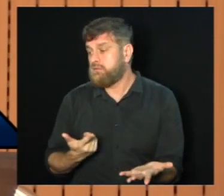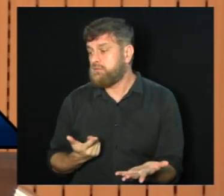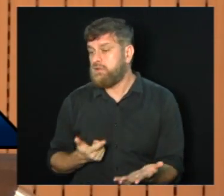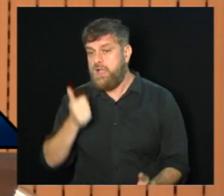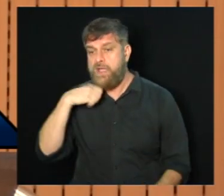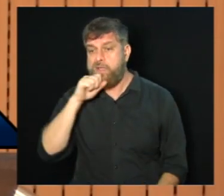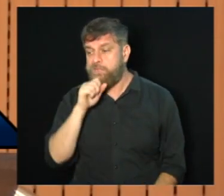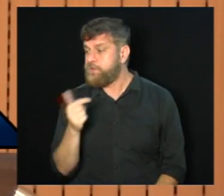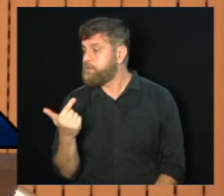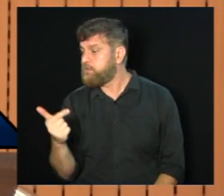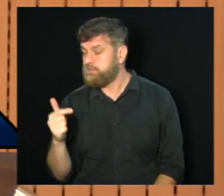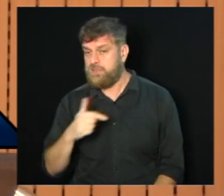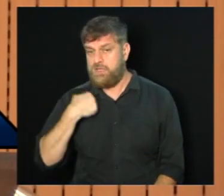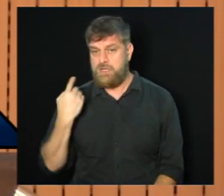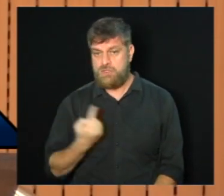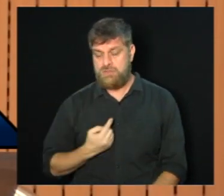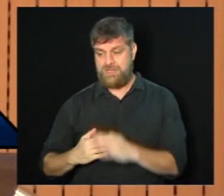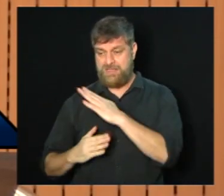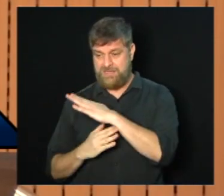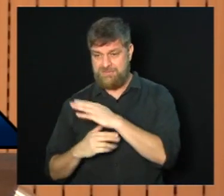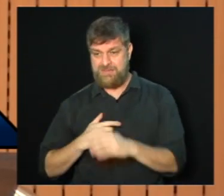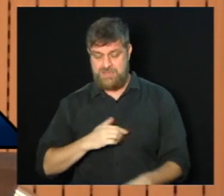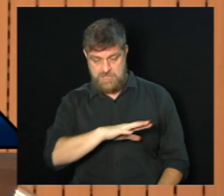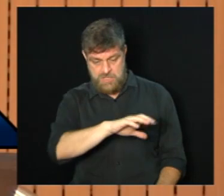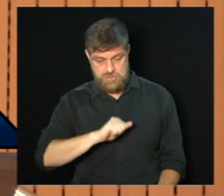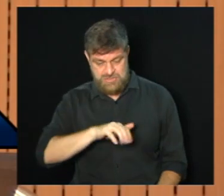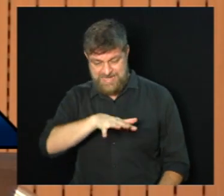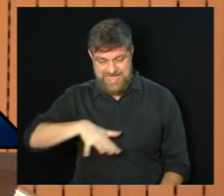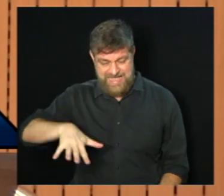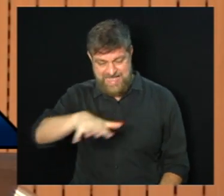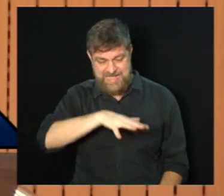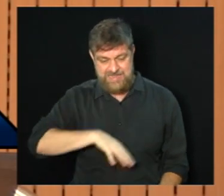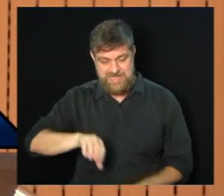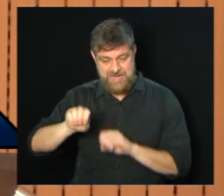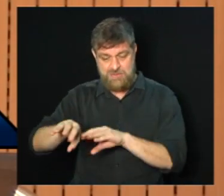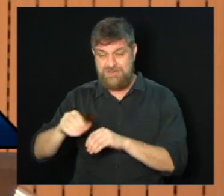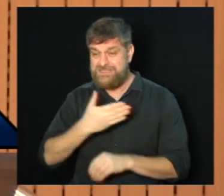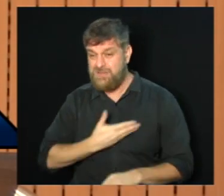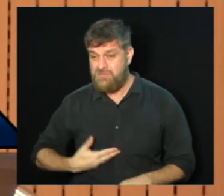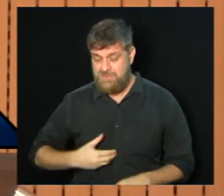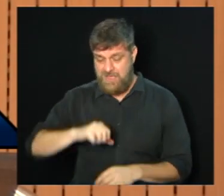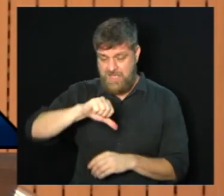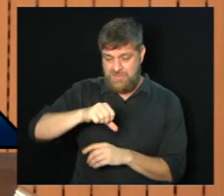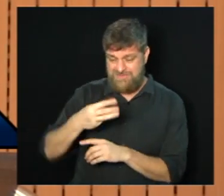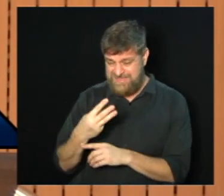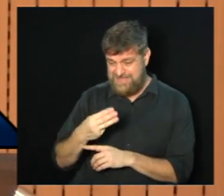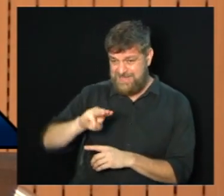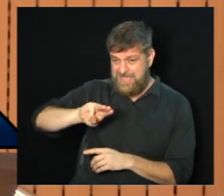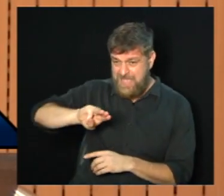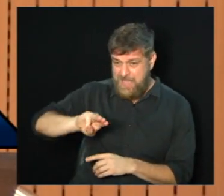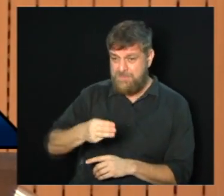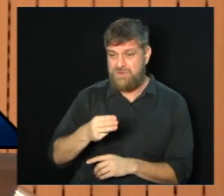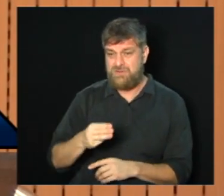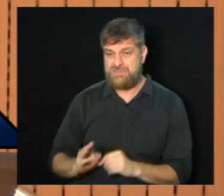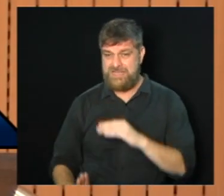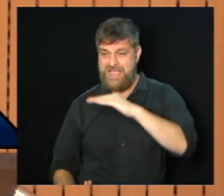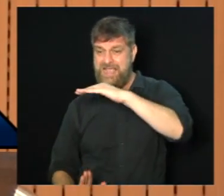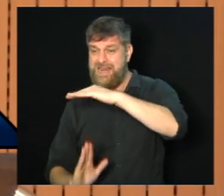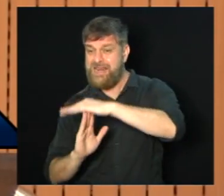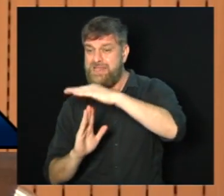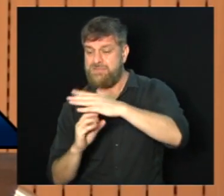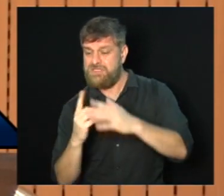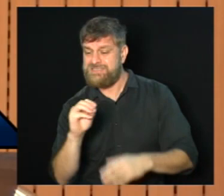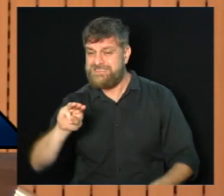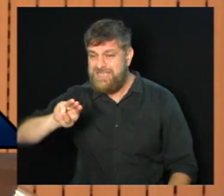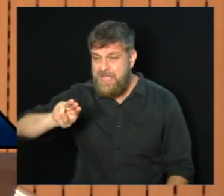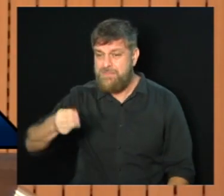está autorizando você tirar da educação pública 93 milhões nesse ano, podendo chegar a 100 milhões de reais que